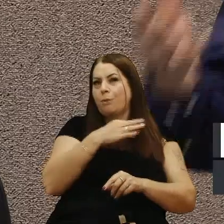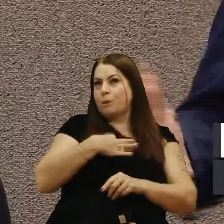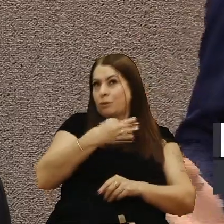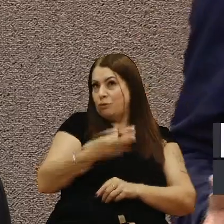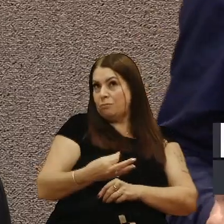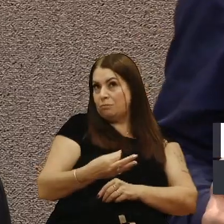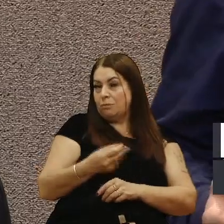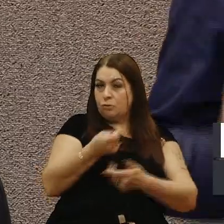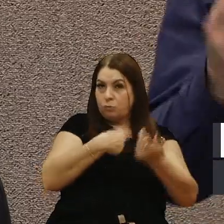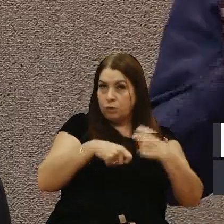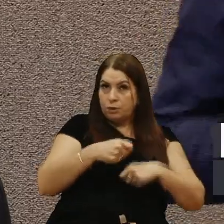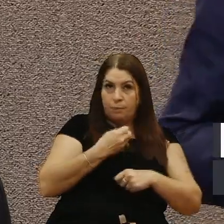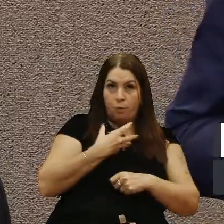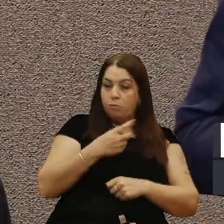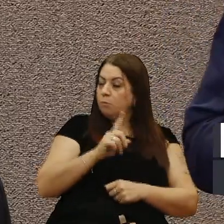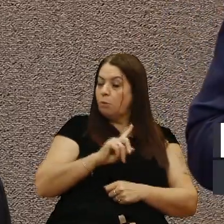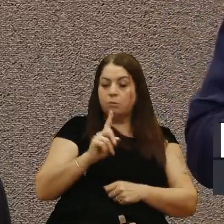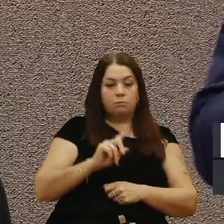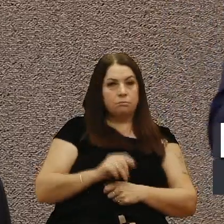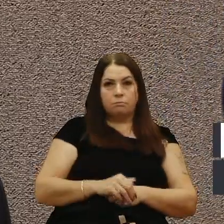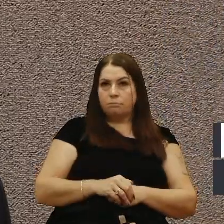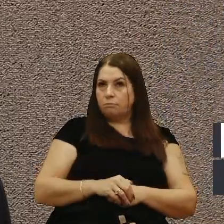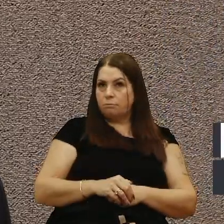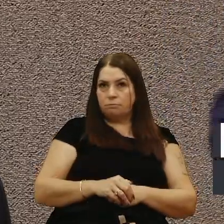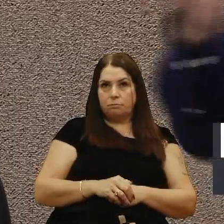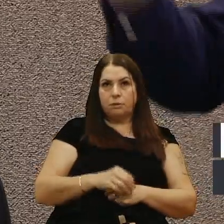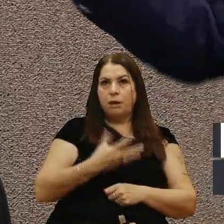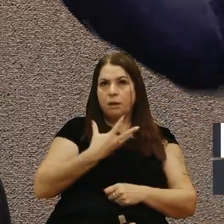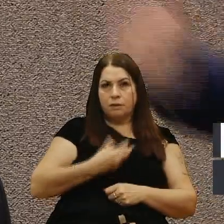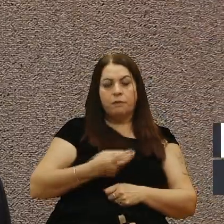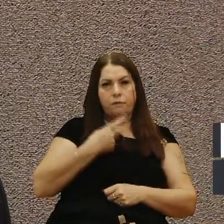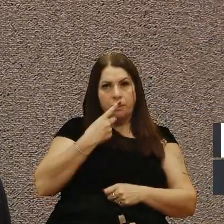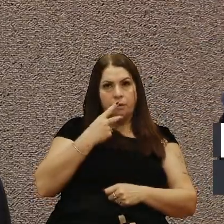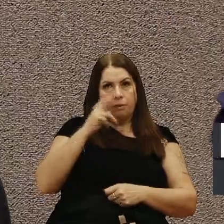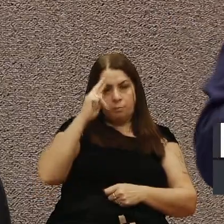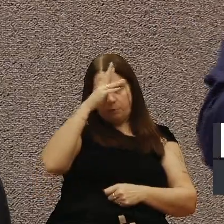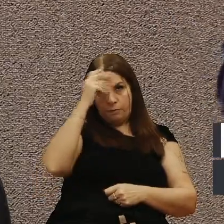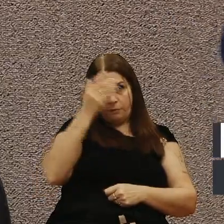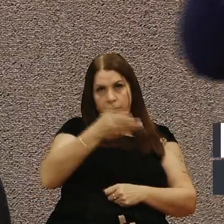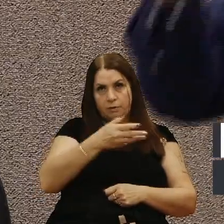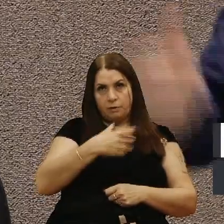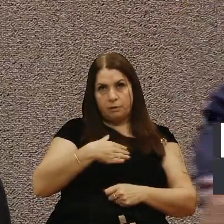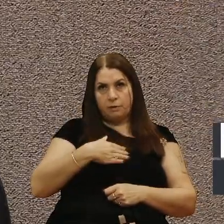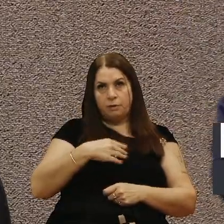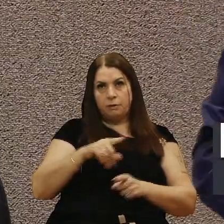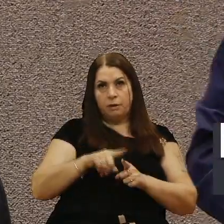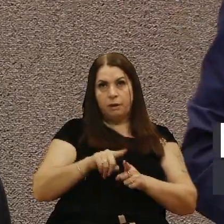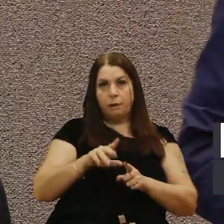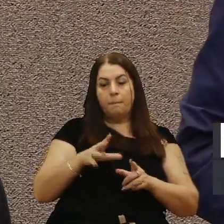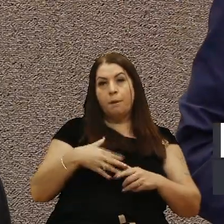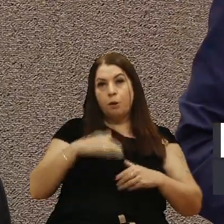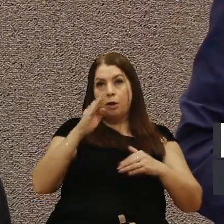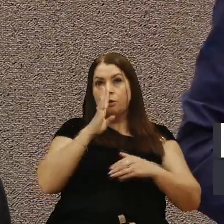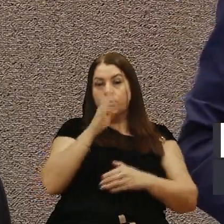Essa administração está boa? Não está. E eu cansei de dizer isso para o próprio prefeito, que tem uma maior consideração.